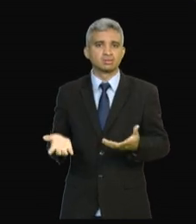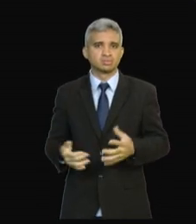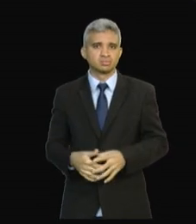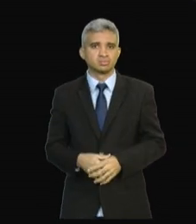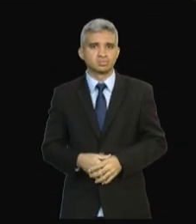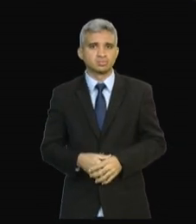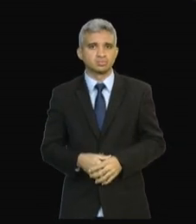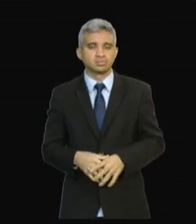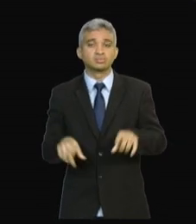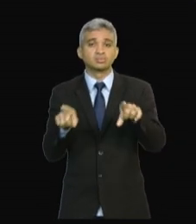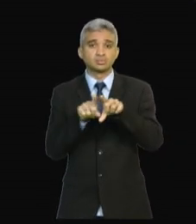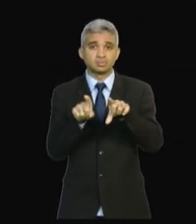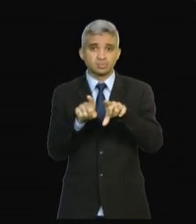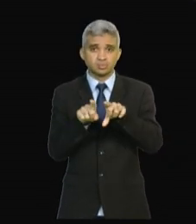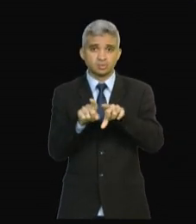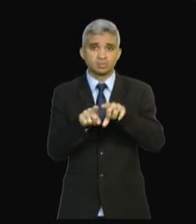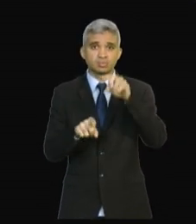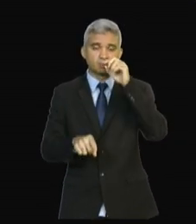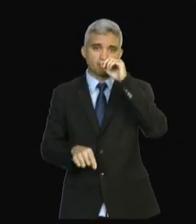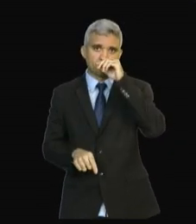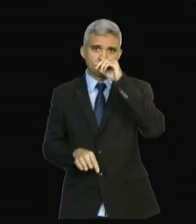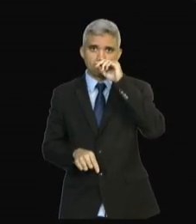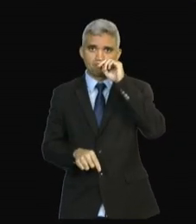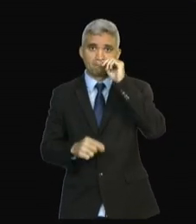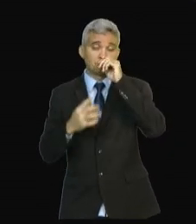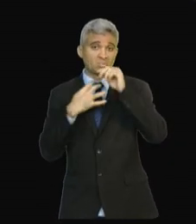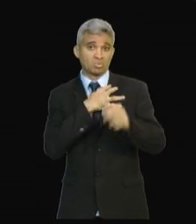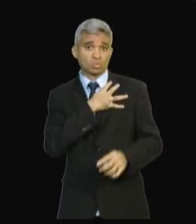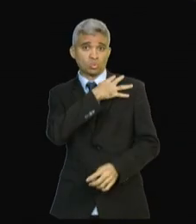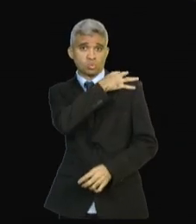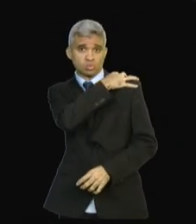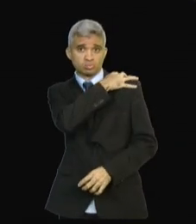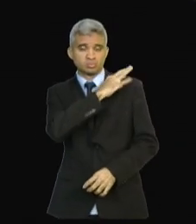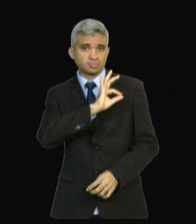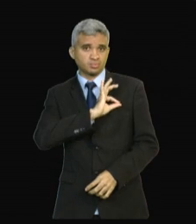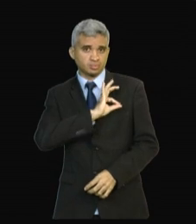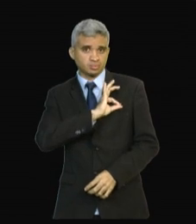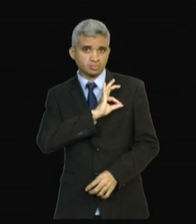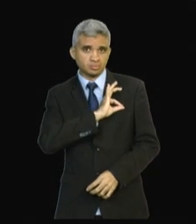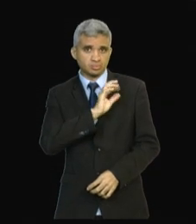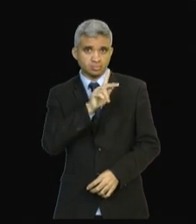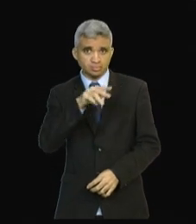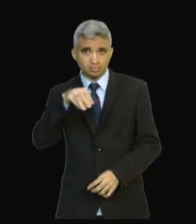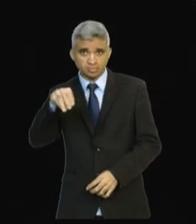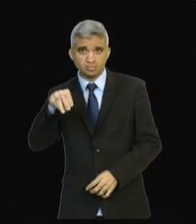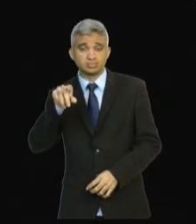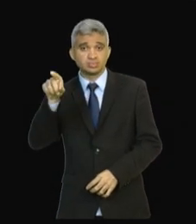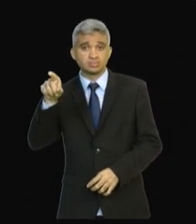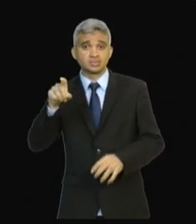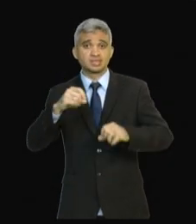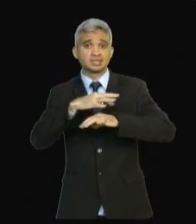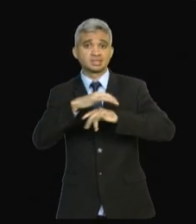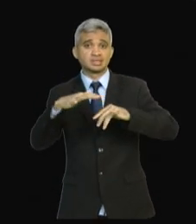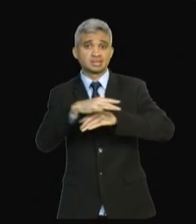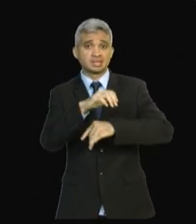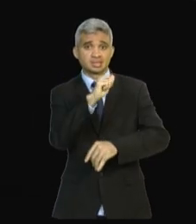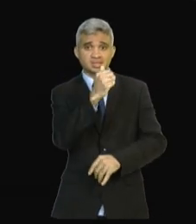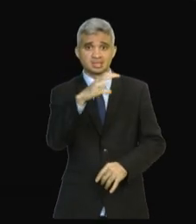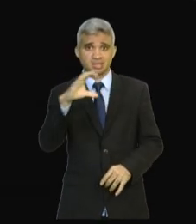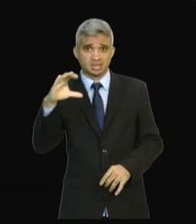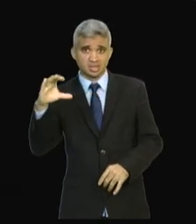se resolveu a troca do comando da Polícia Militar da cidade de Açailândia. Não passou nada pelo comandante, o